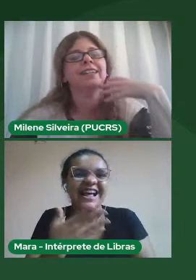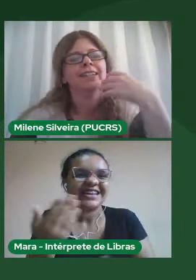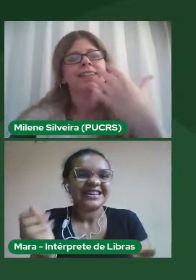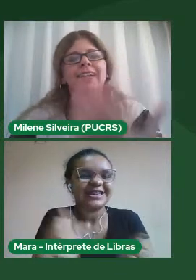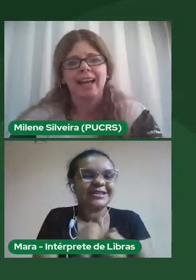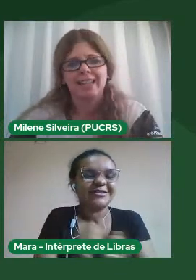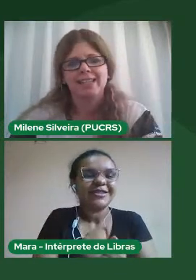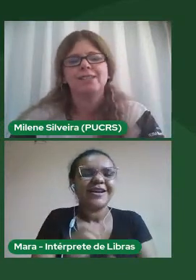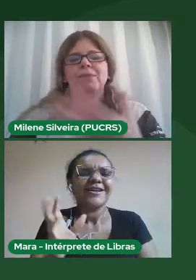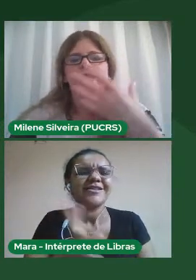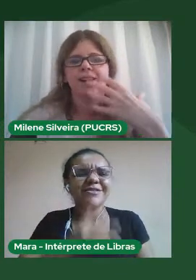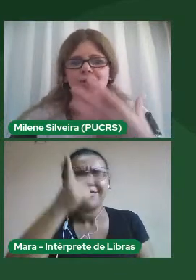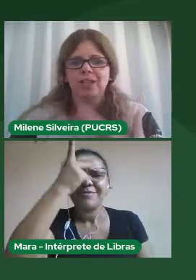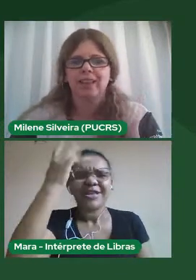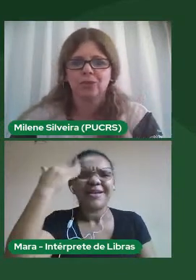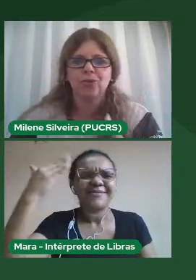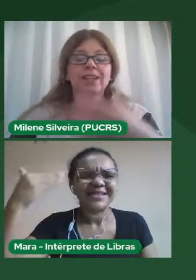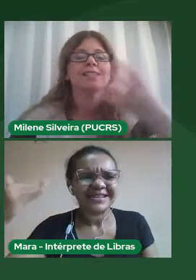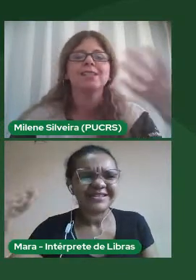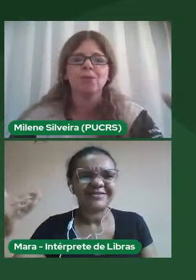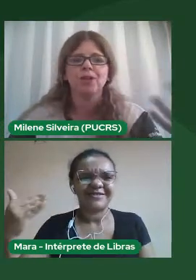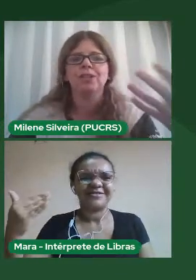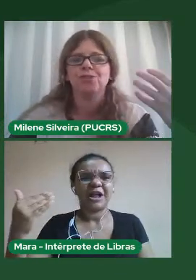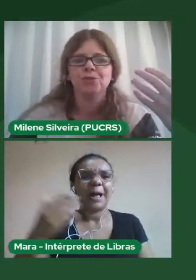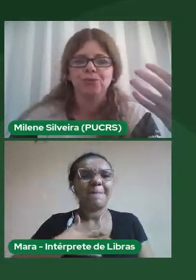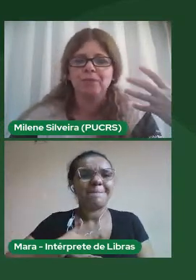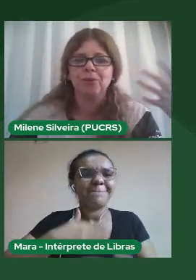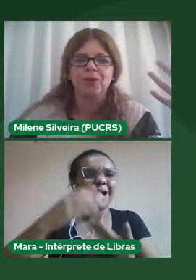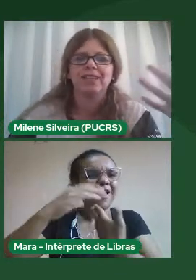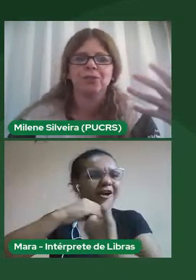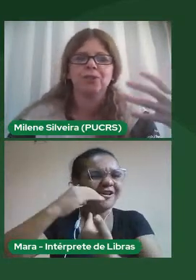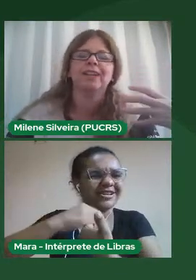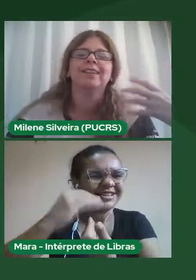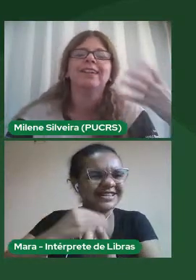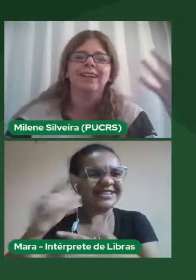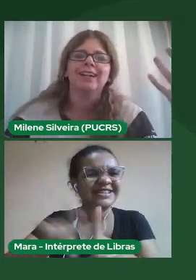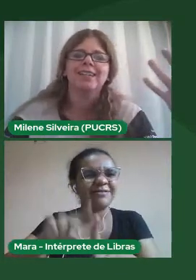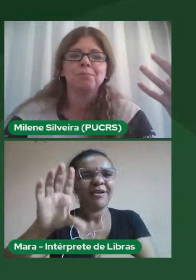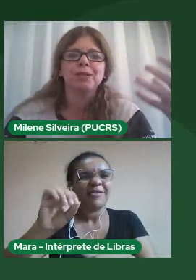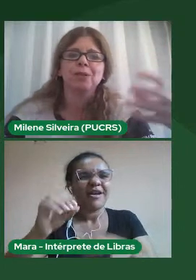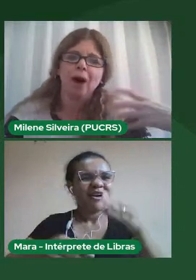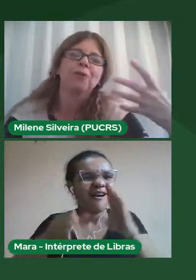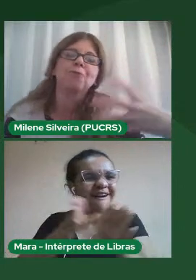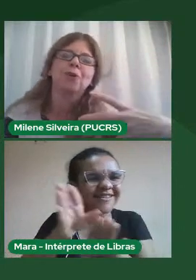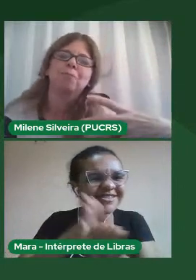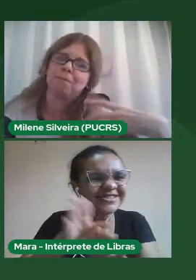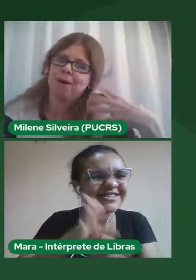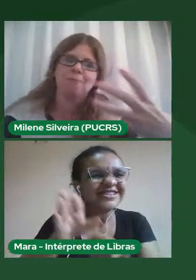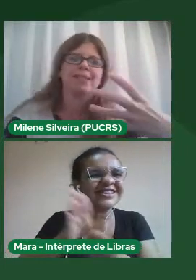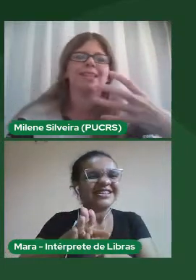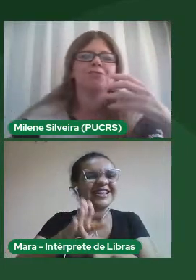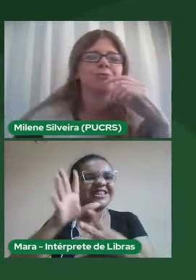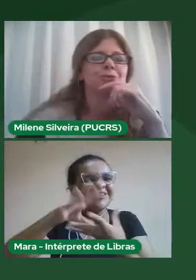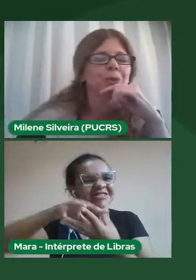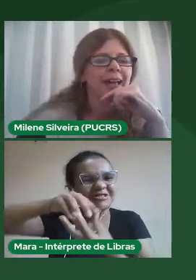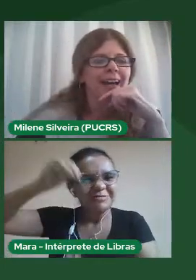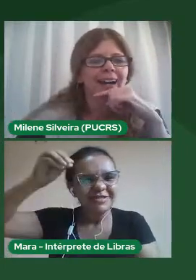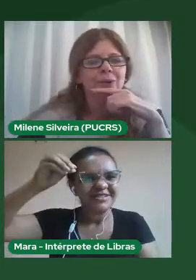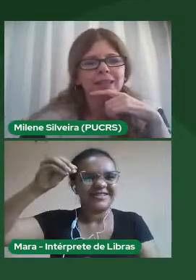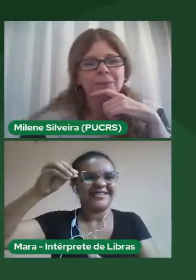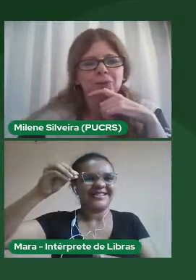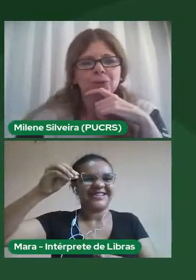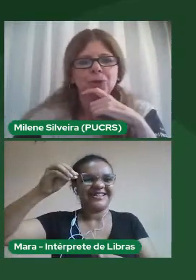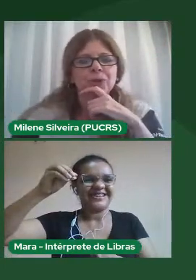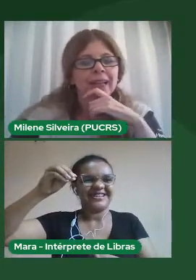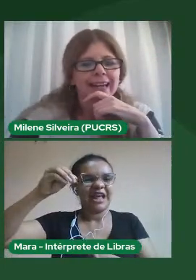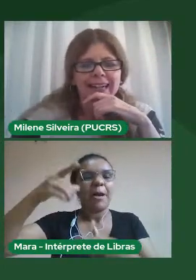HC. Clarice, minha orientadora. Simone, que eu digo que foi minha co-orientadora espiritual. Não foi no papel, mas esteve junto